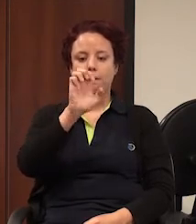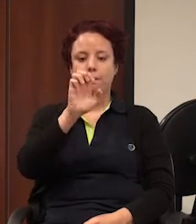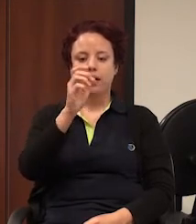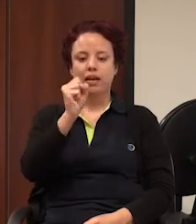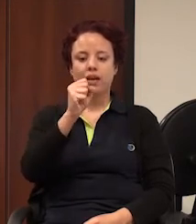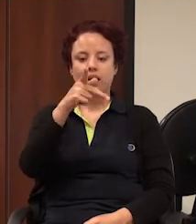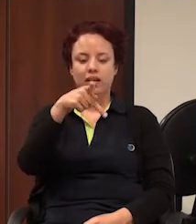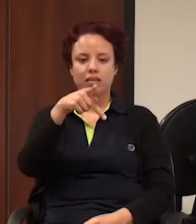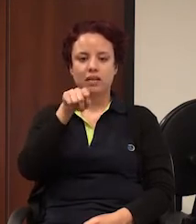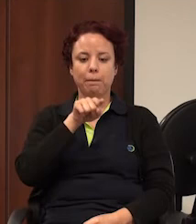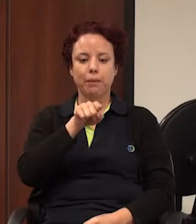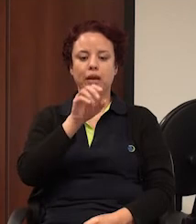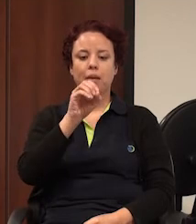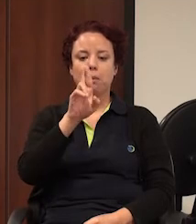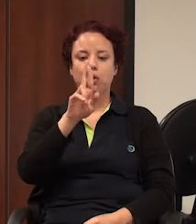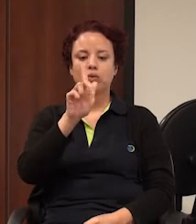iane.oliveira@apaisp.org.br, né?